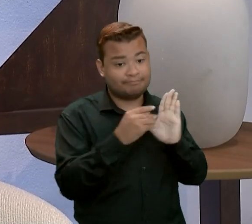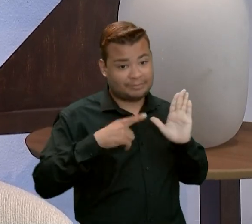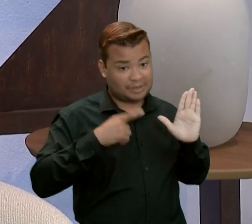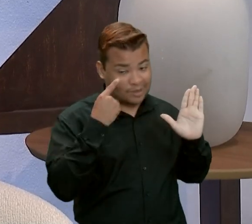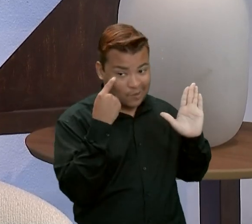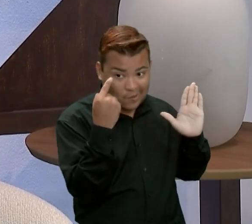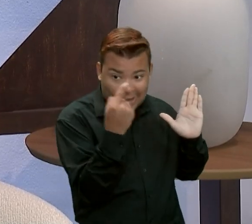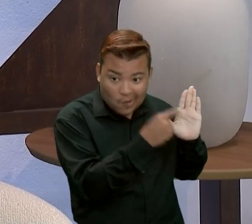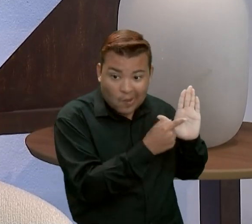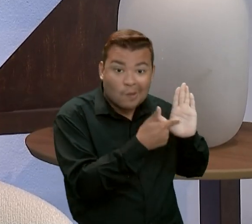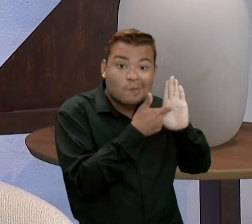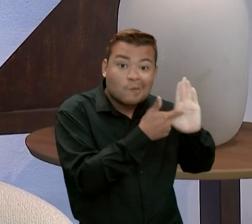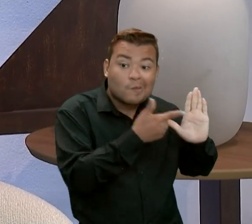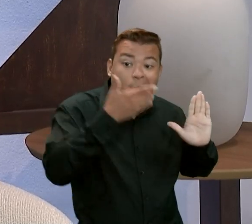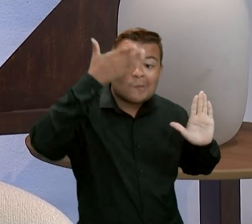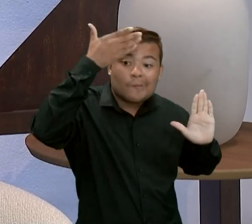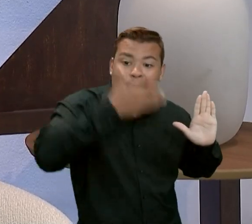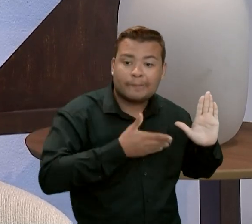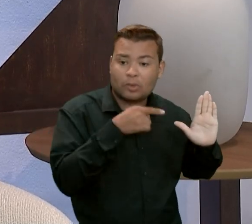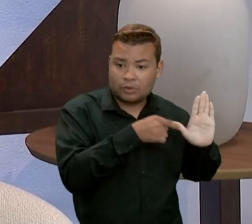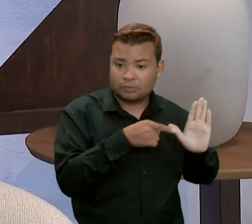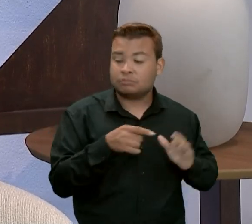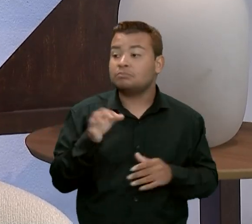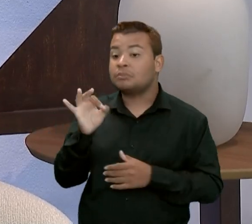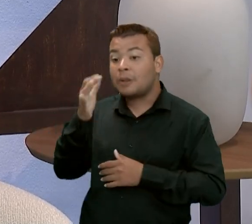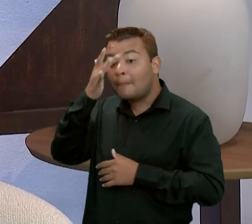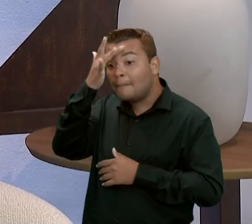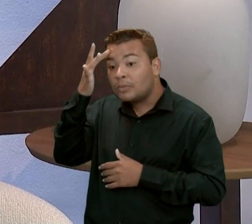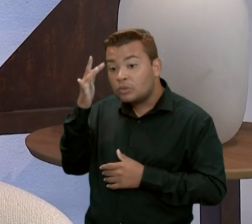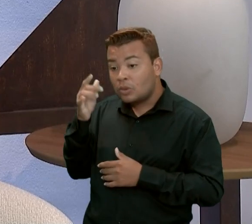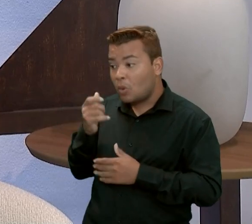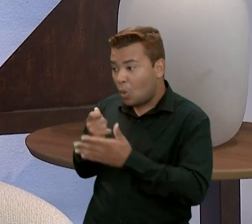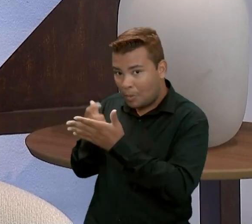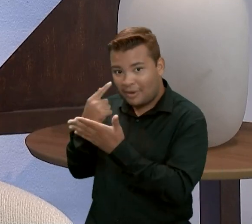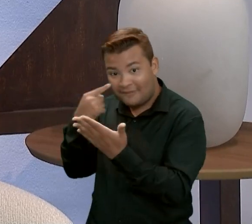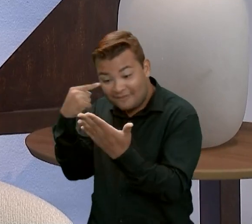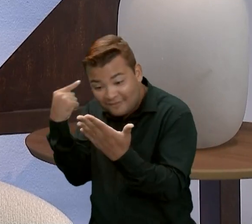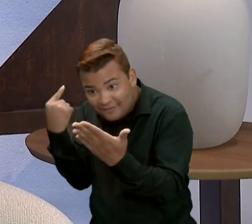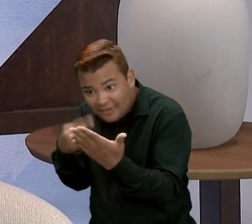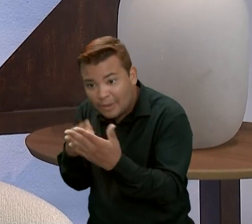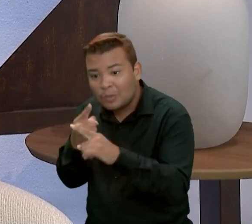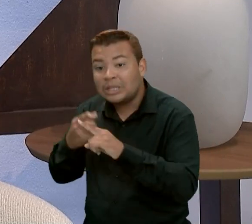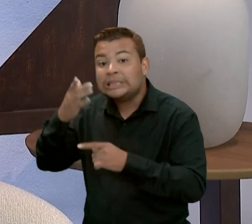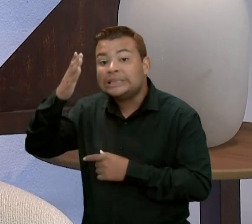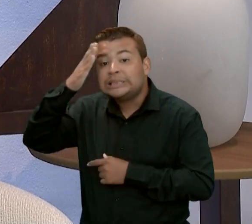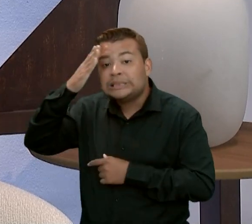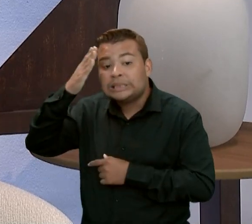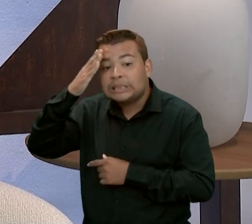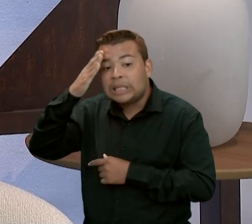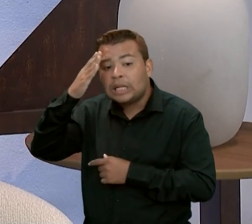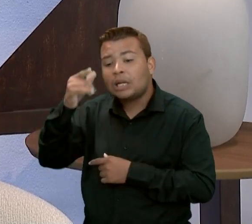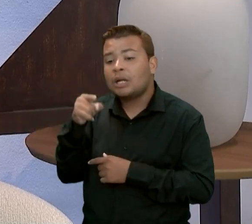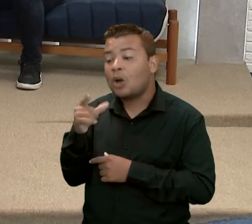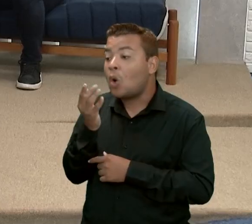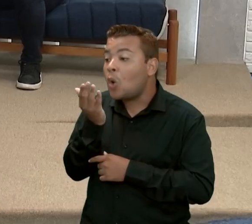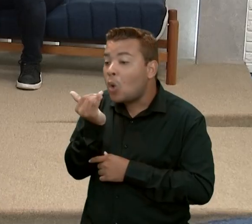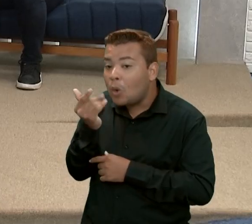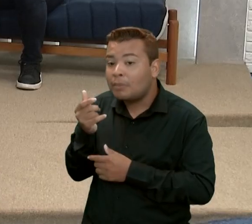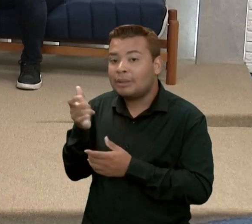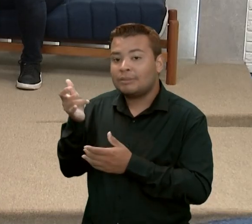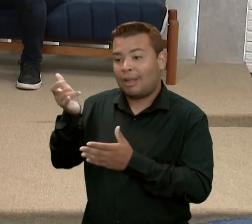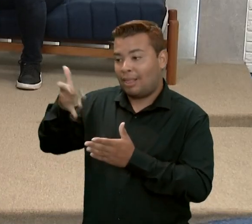Ele sinaliza o consumidor do que tem ali, justamente para ele saber que ele está consumindo um alimento com